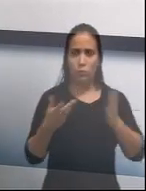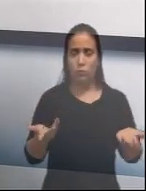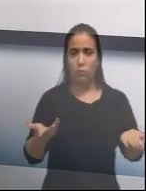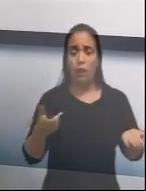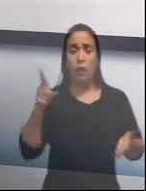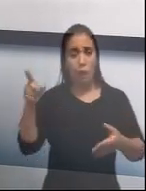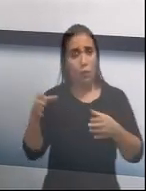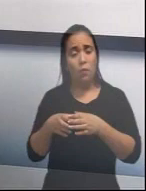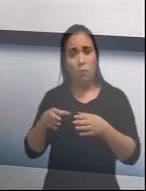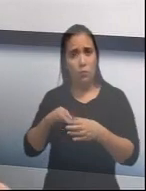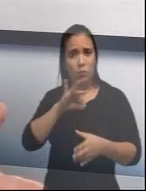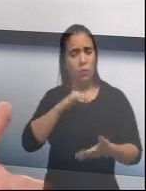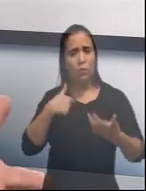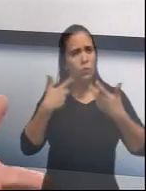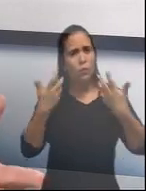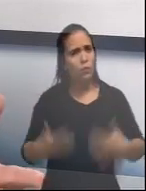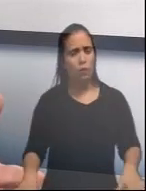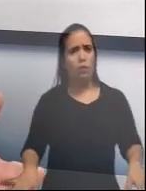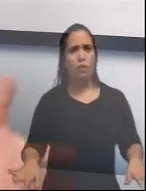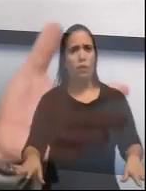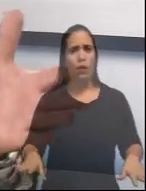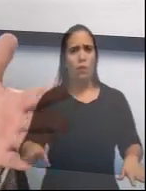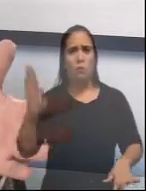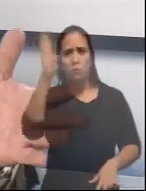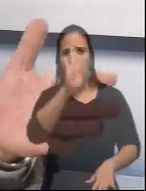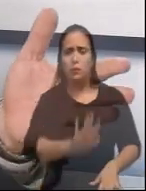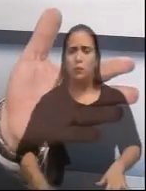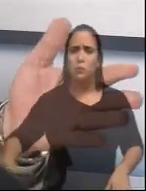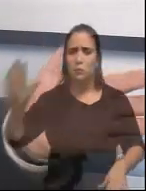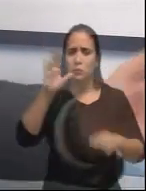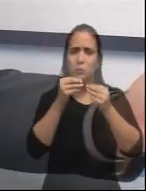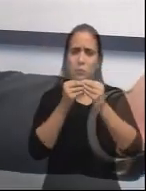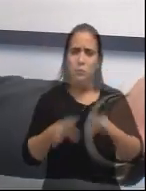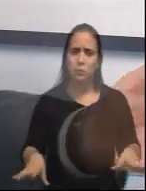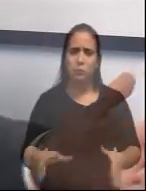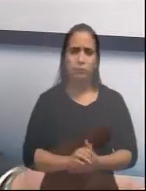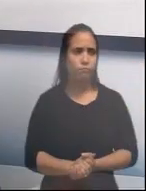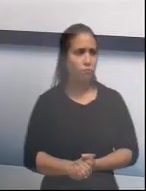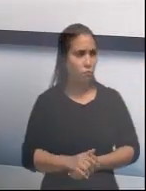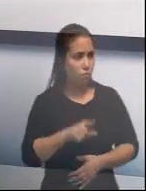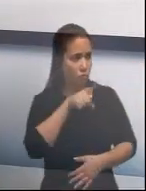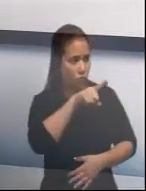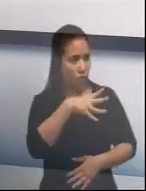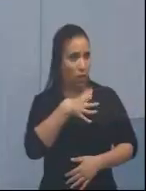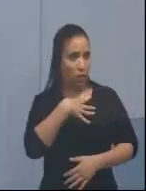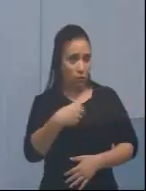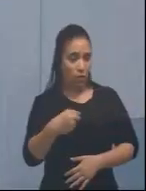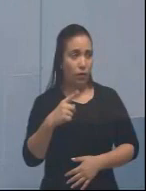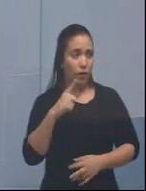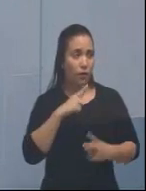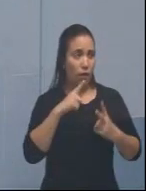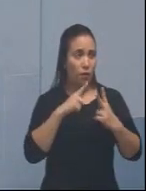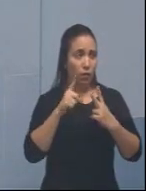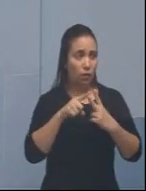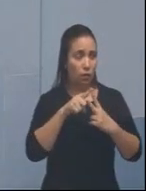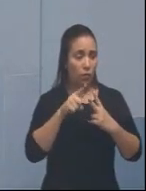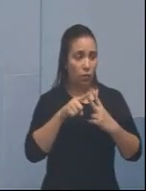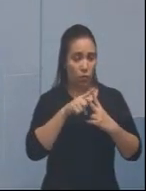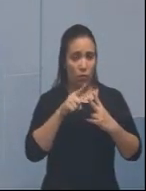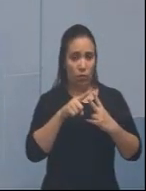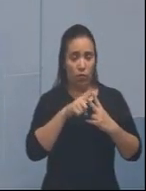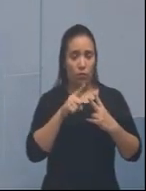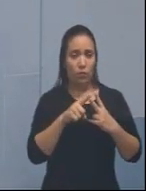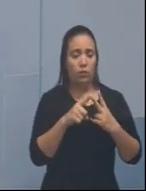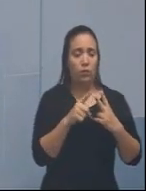estado policial, esse que eu não quero pro meu país, cara. Quer dizer, é por isso que eu digo aqui, o seu filho sofreu 2 agressões. Não, ele sofreu uma